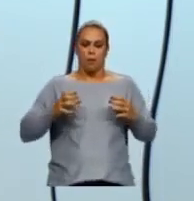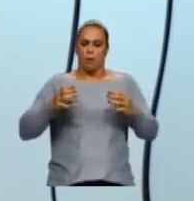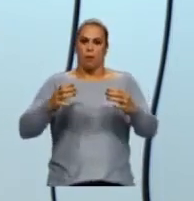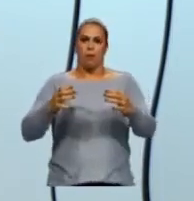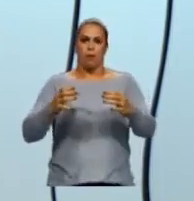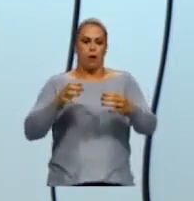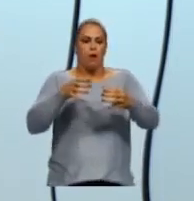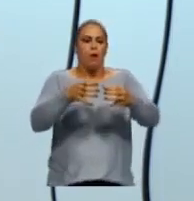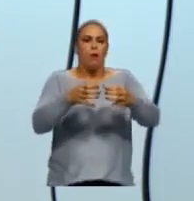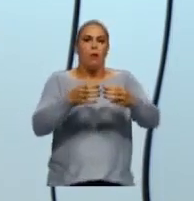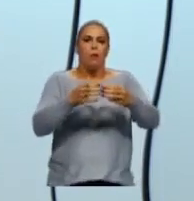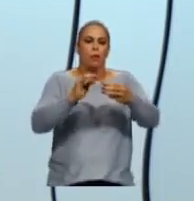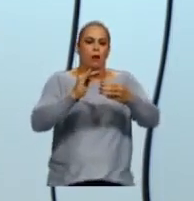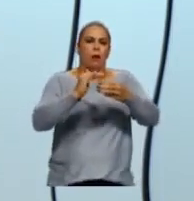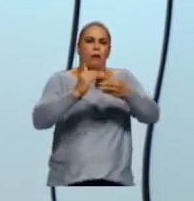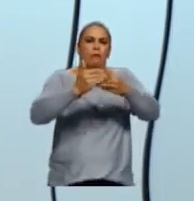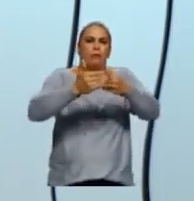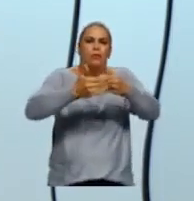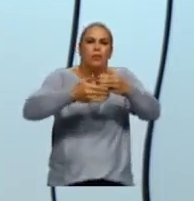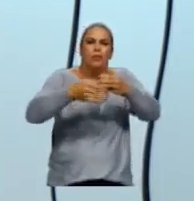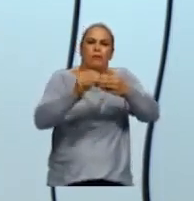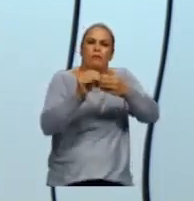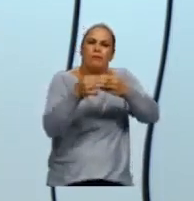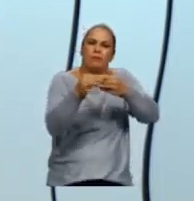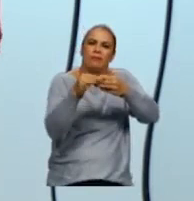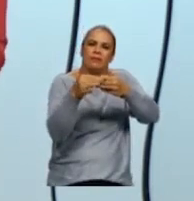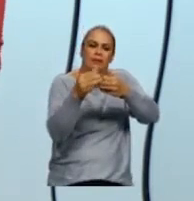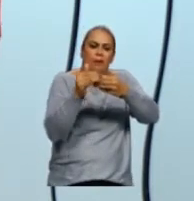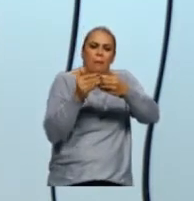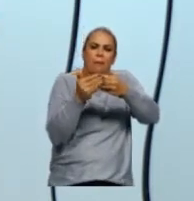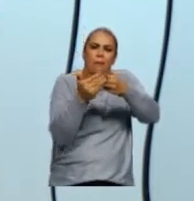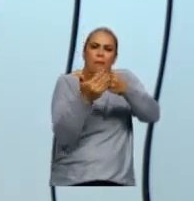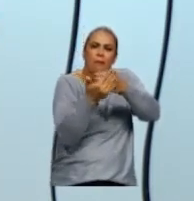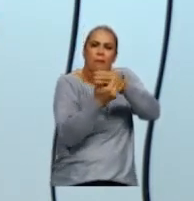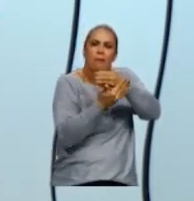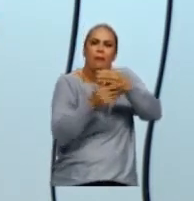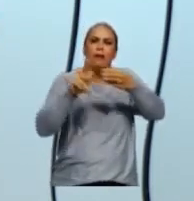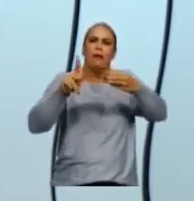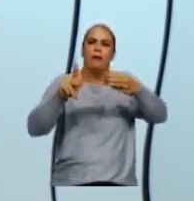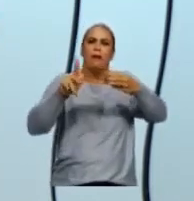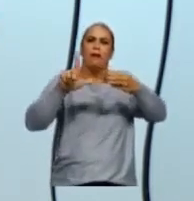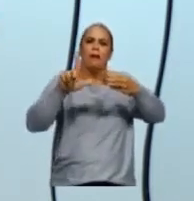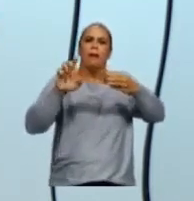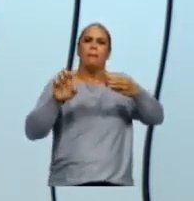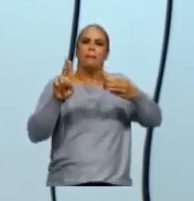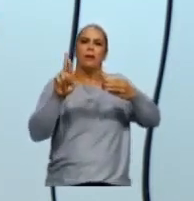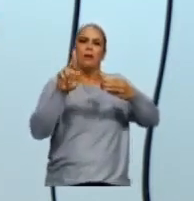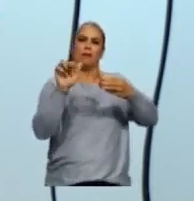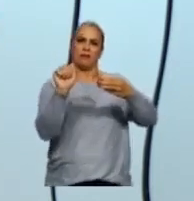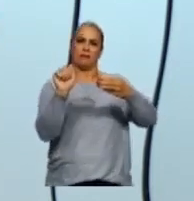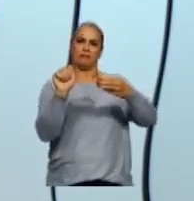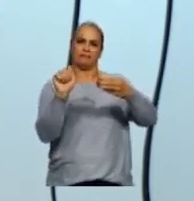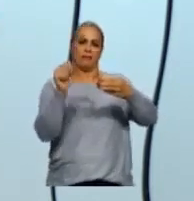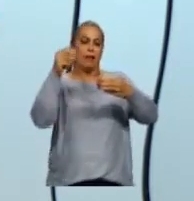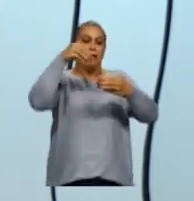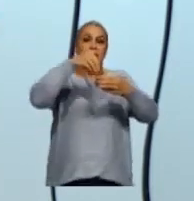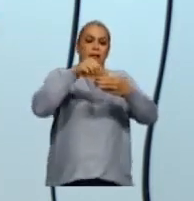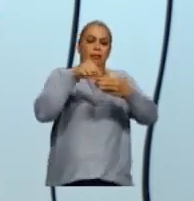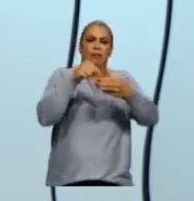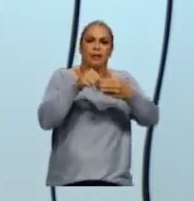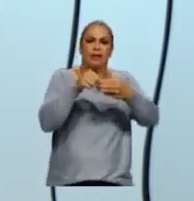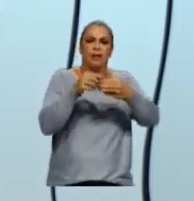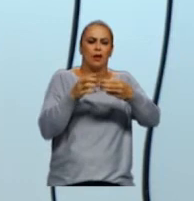expiração. Então, o pulmão, ele é uma estrutura esponjosa, onde realiza as trocas gasosas. Nele, nós vamos